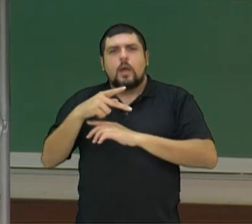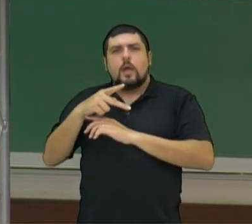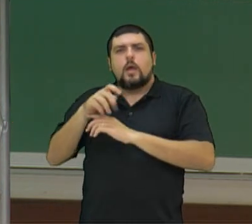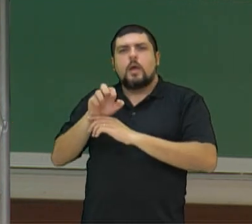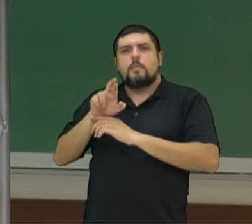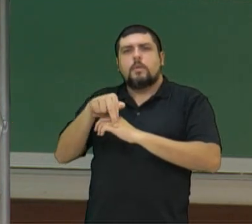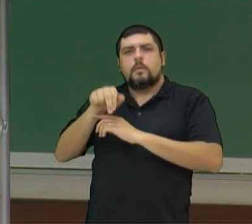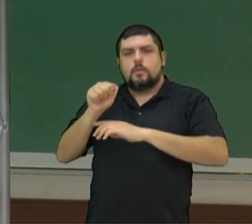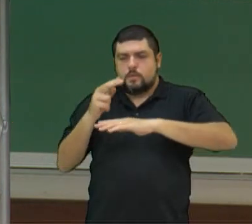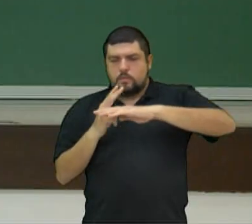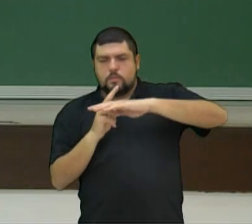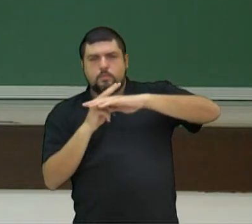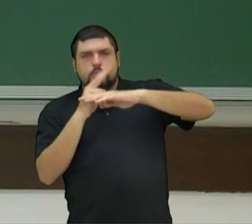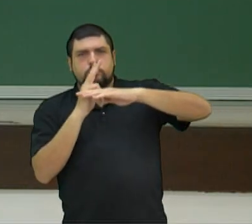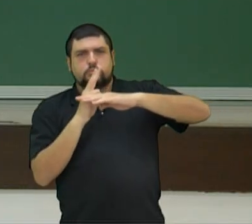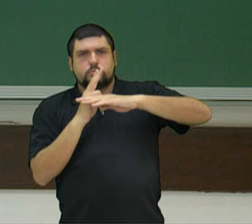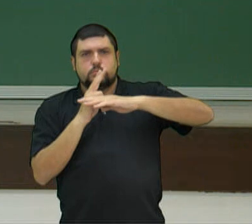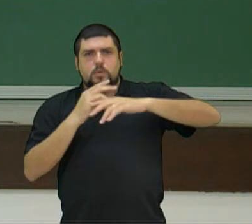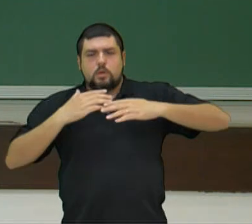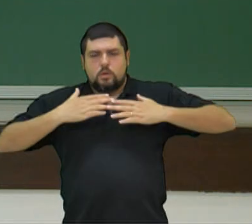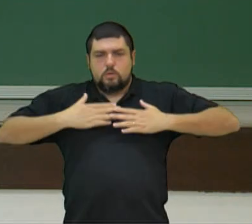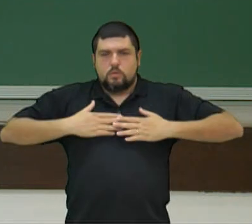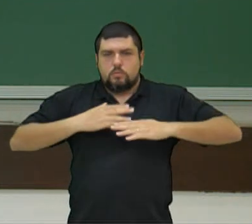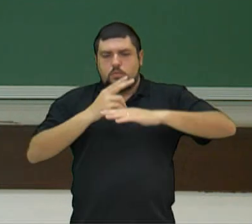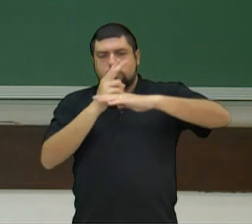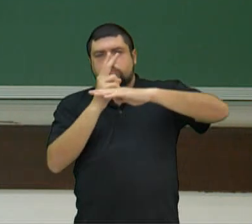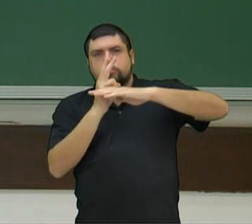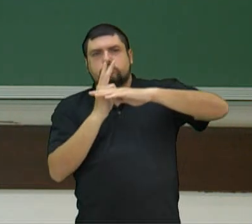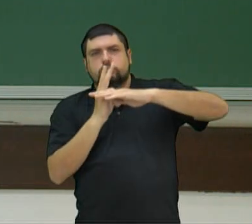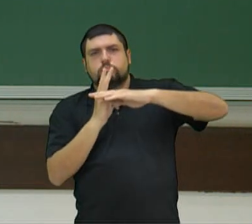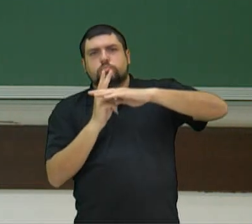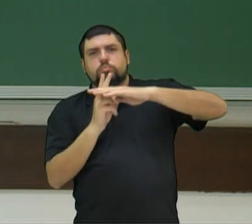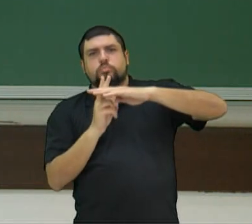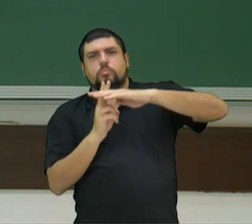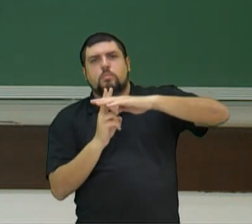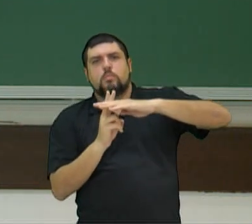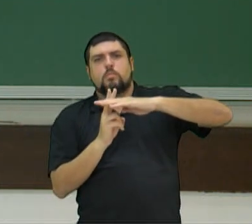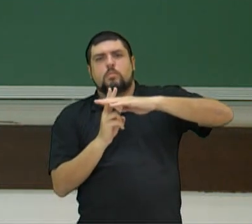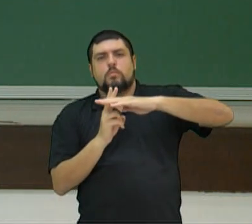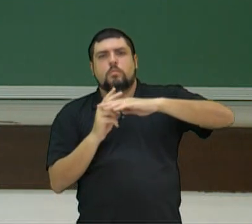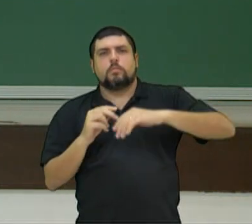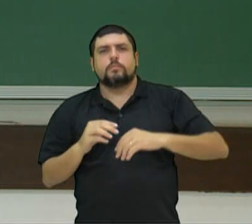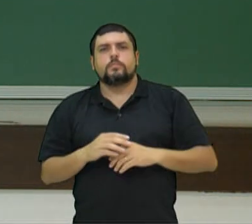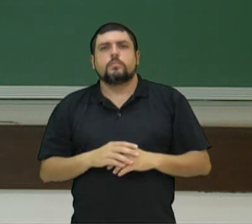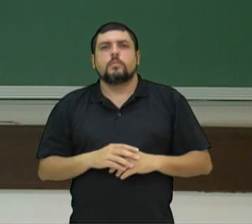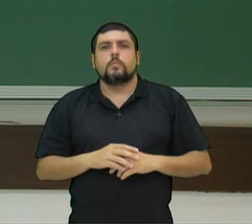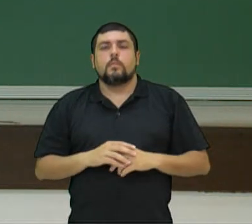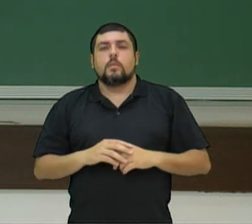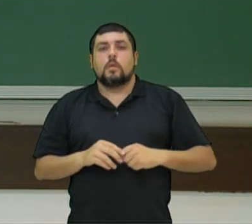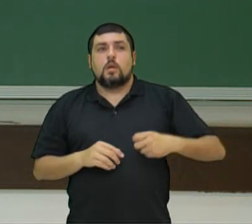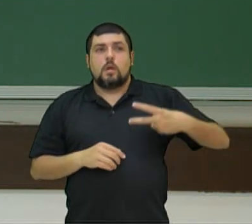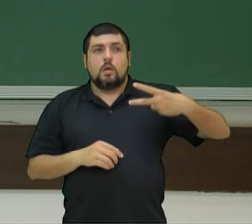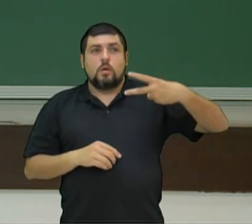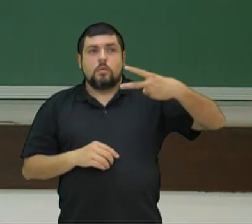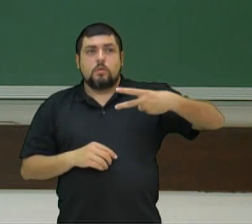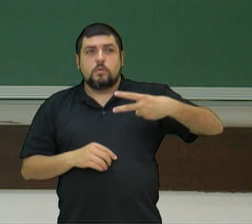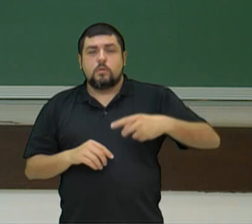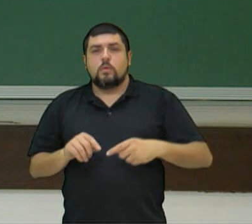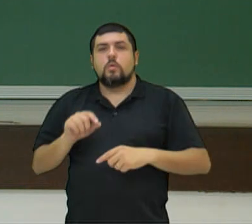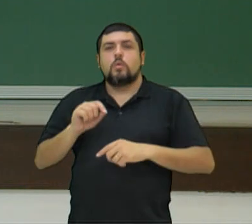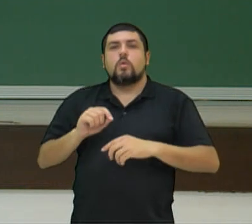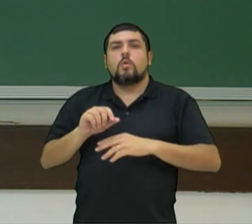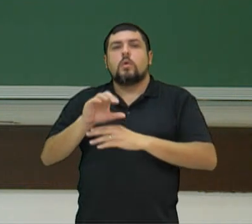água e com o tronco todo mergulhado dentro da piscina. Depois nós temos o cancan.